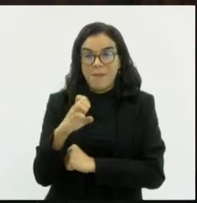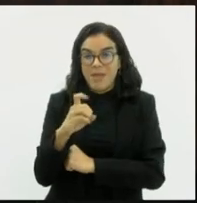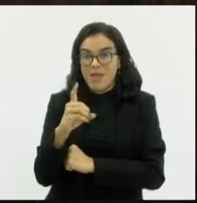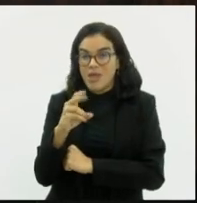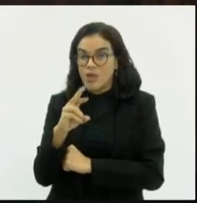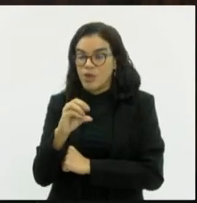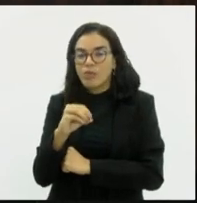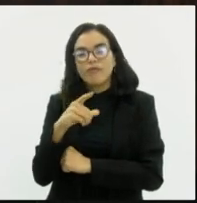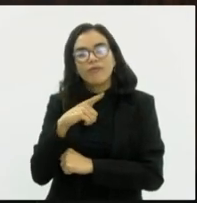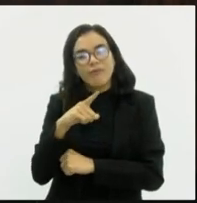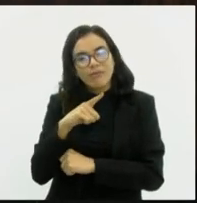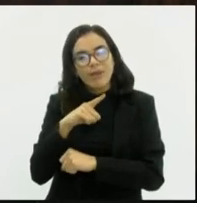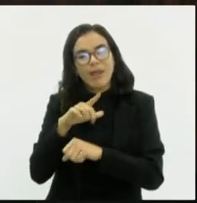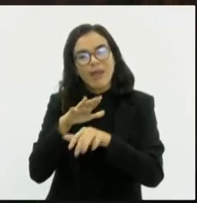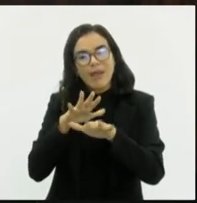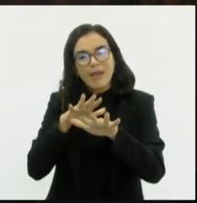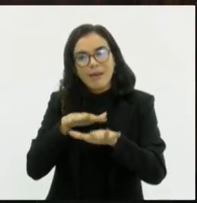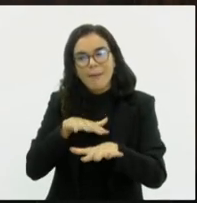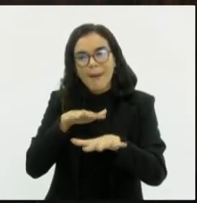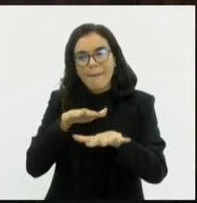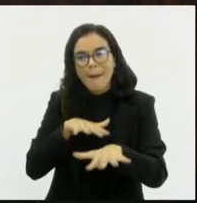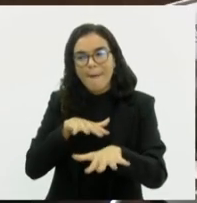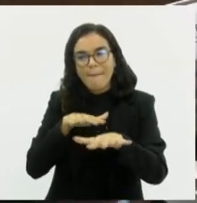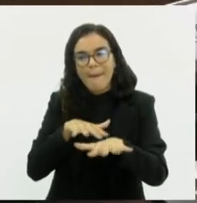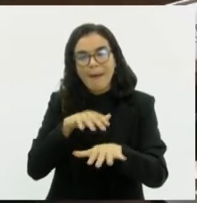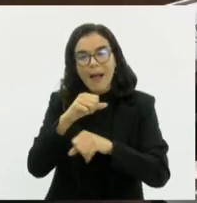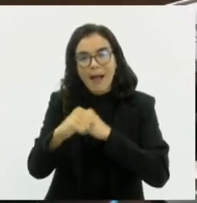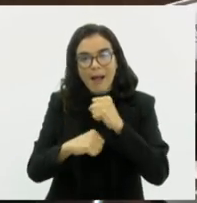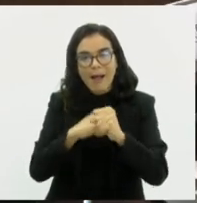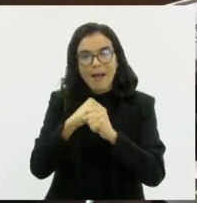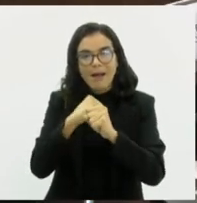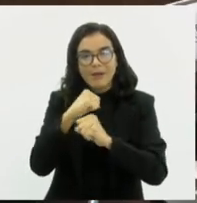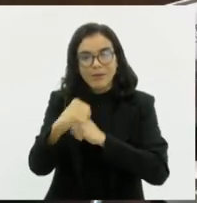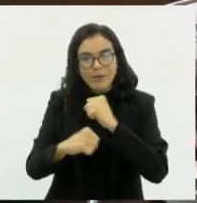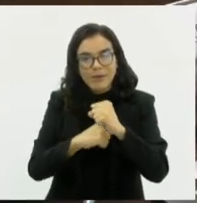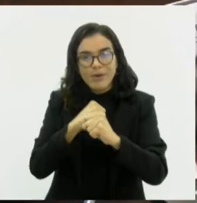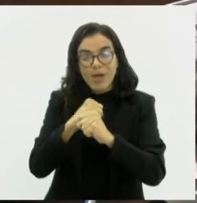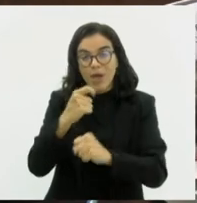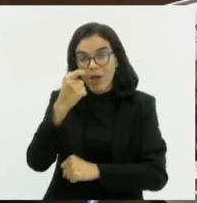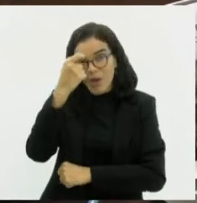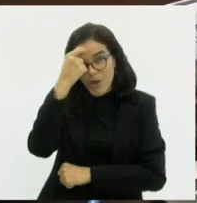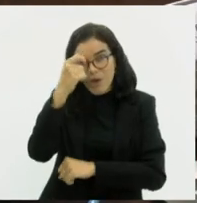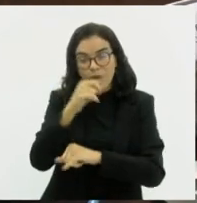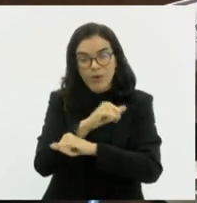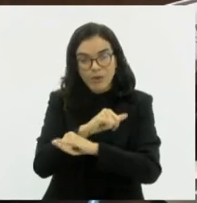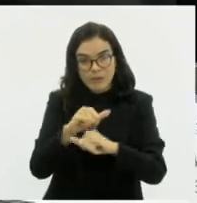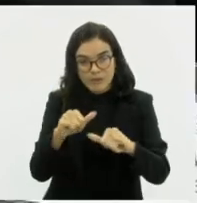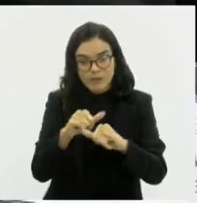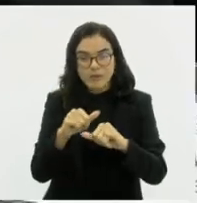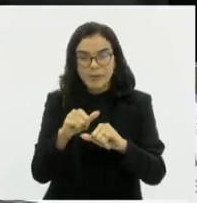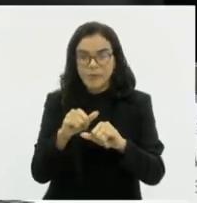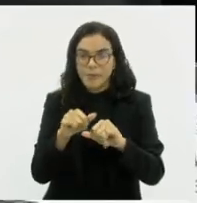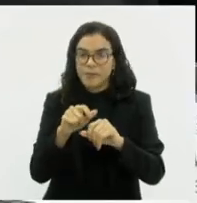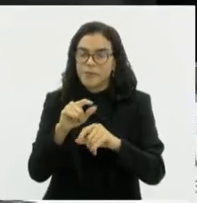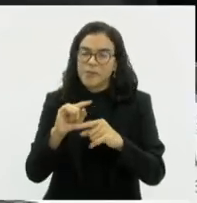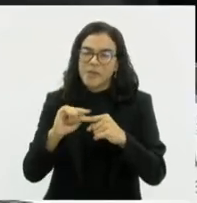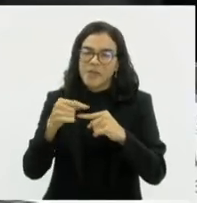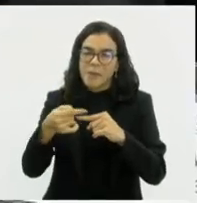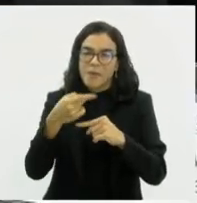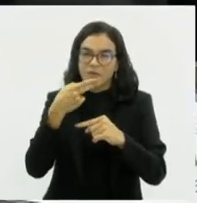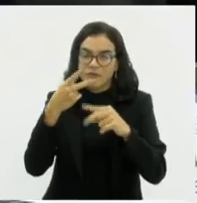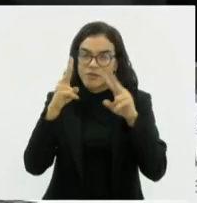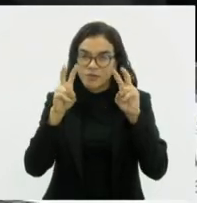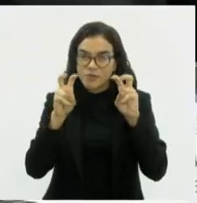uma caminhada novamente, né, que eles fazem todo ano, para chamar a atenção, a conscientização para essa bandeira. Então,